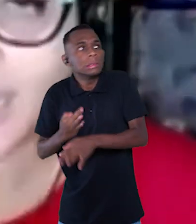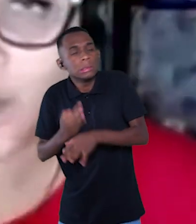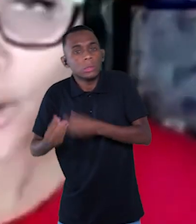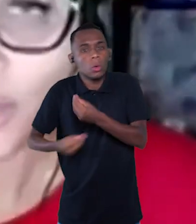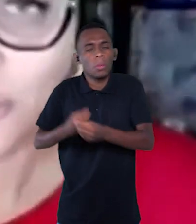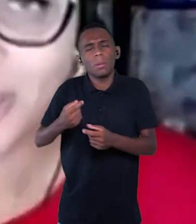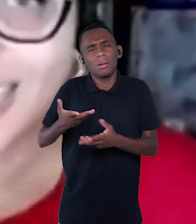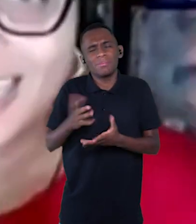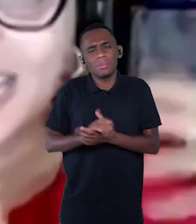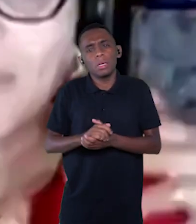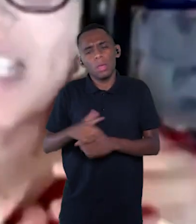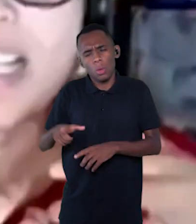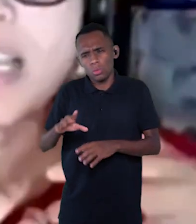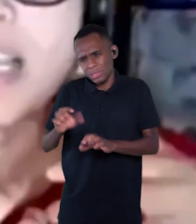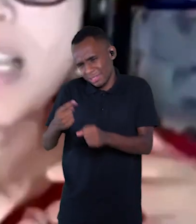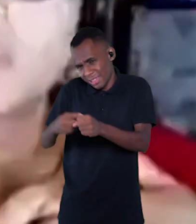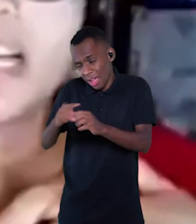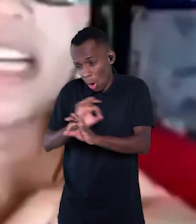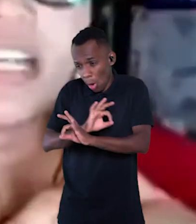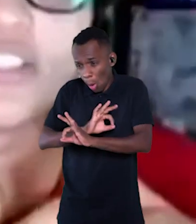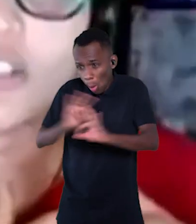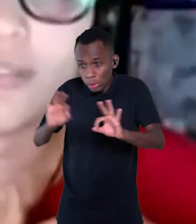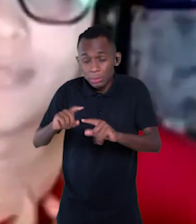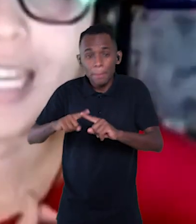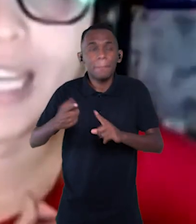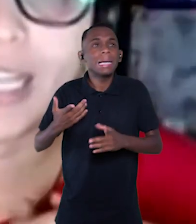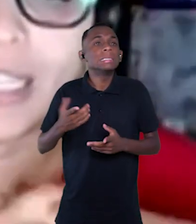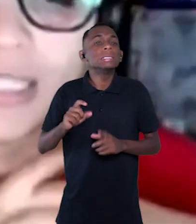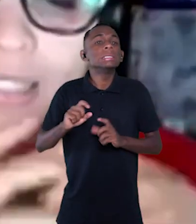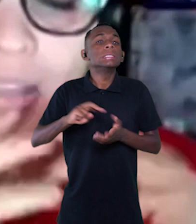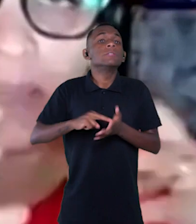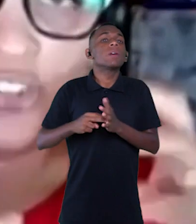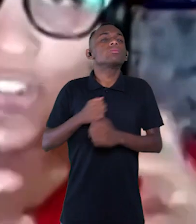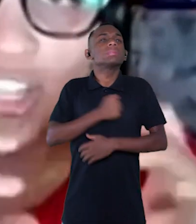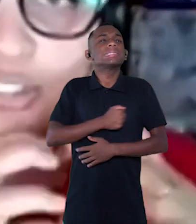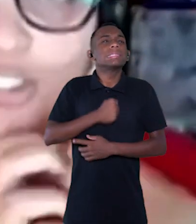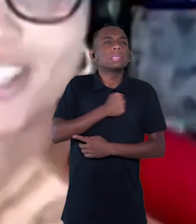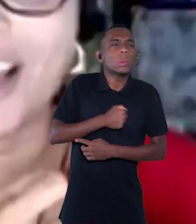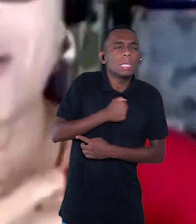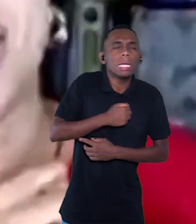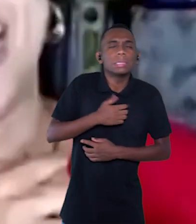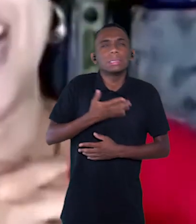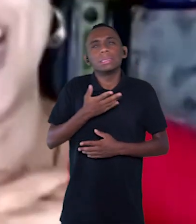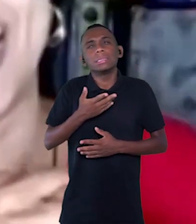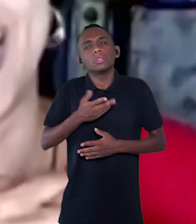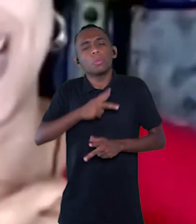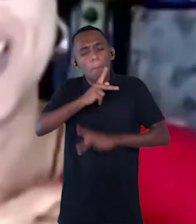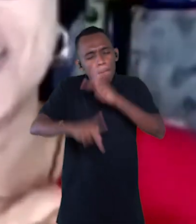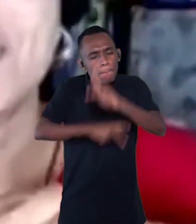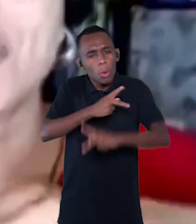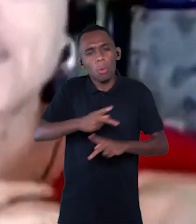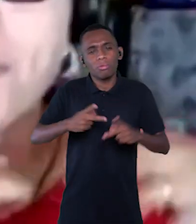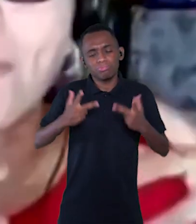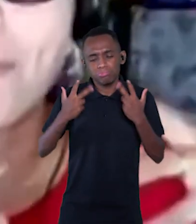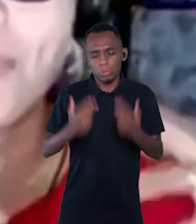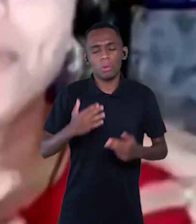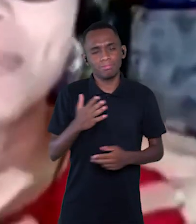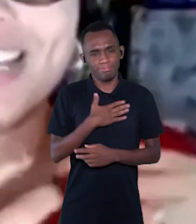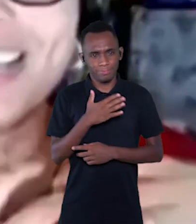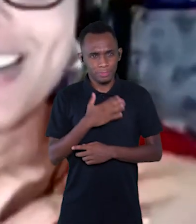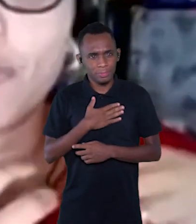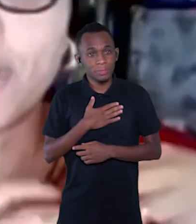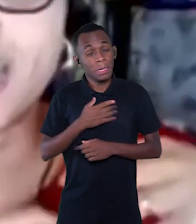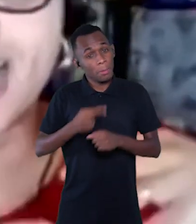achava a cidade ótima, mas era uma saudade da minha gente, sabe? Eu sou uma